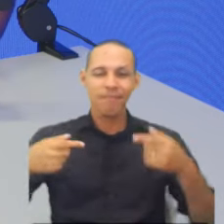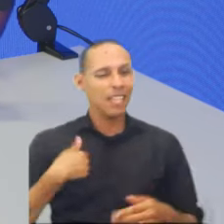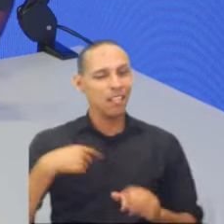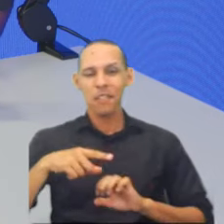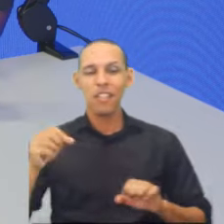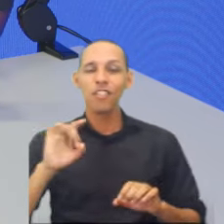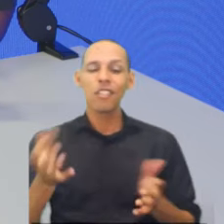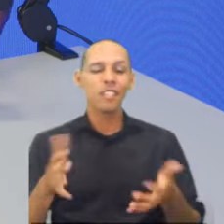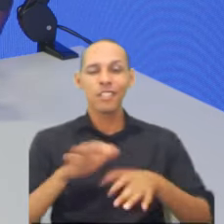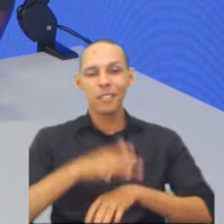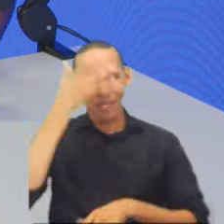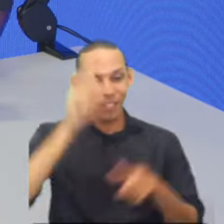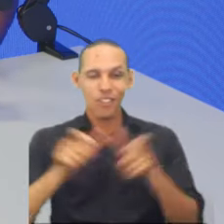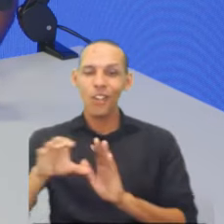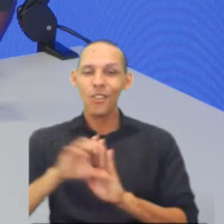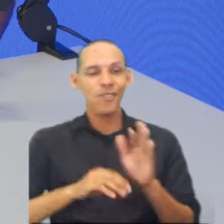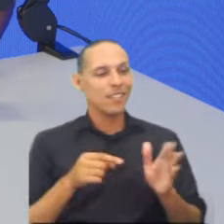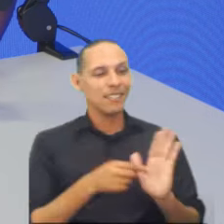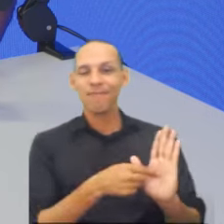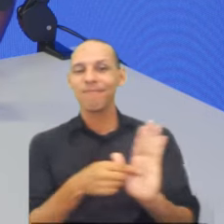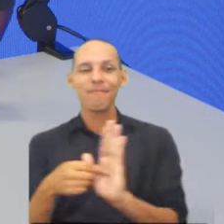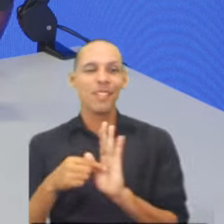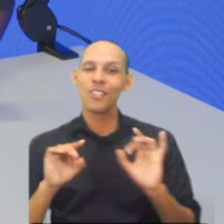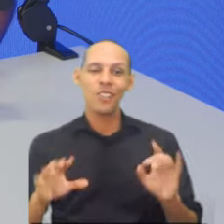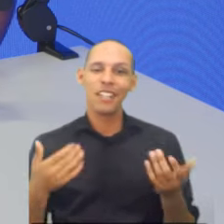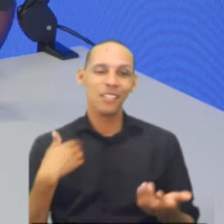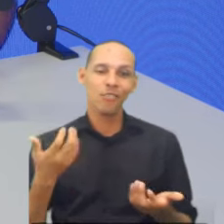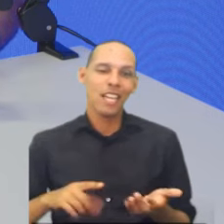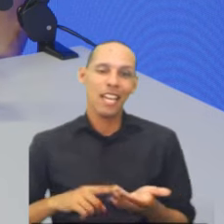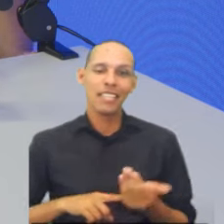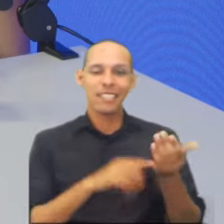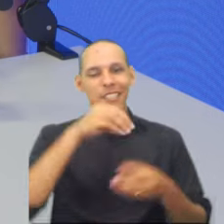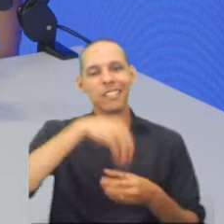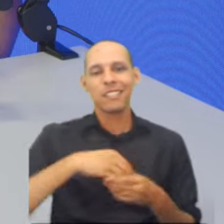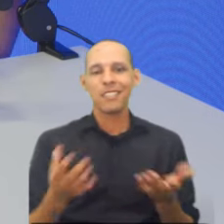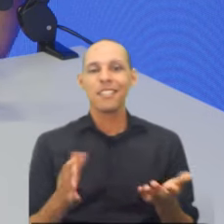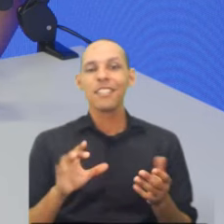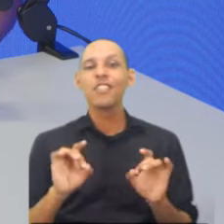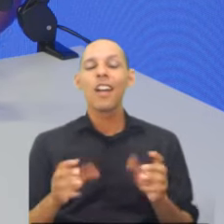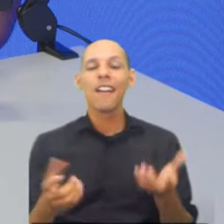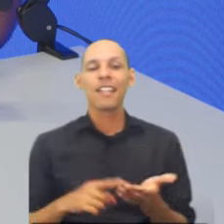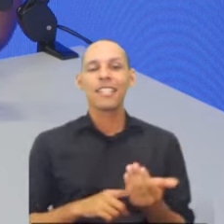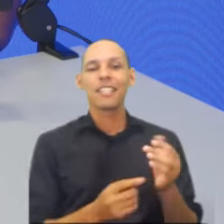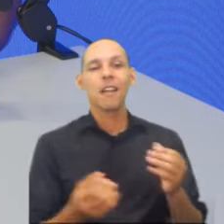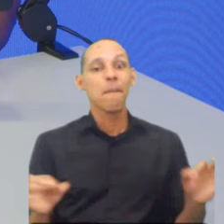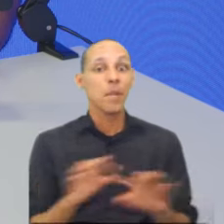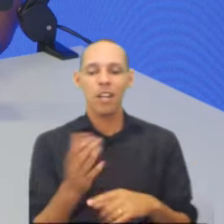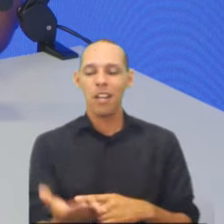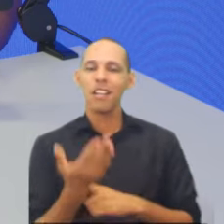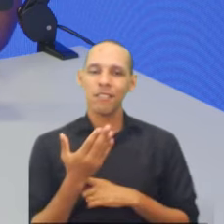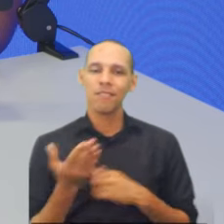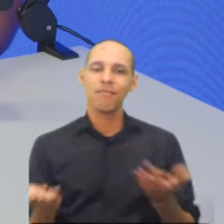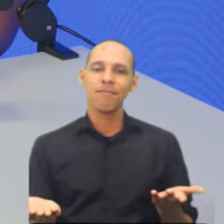para empreendedor que só quer incluir gente eu só quero indicar currículo eu não queria ter um cara de tecnologia no meu time eu queria que as tecnologias